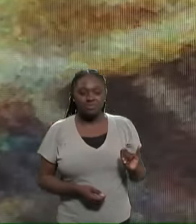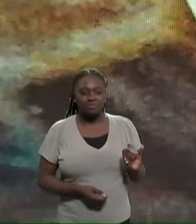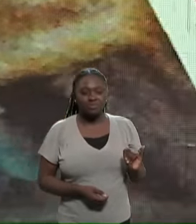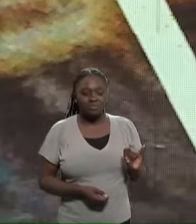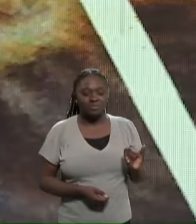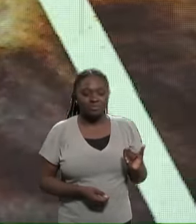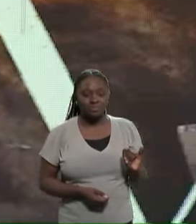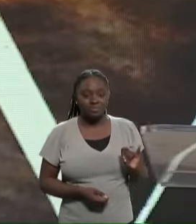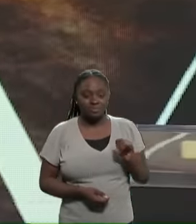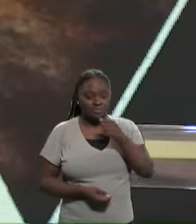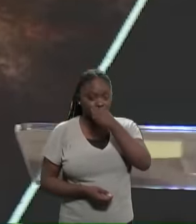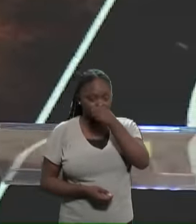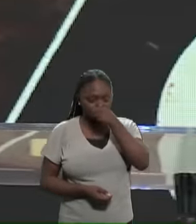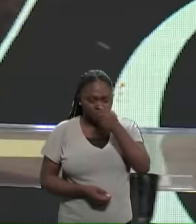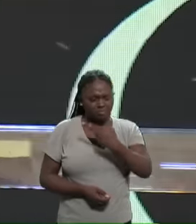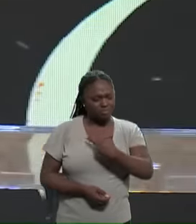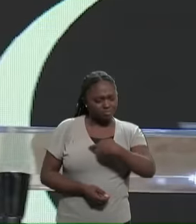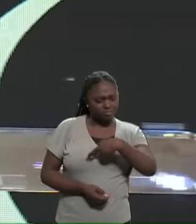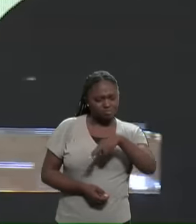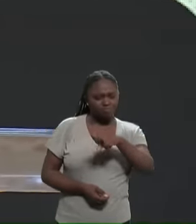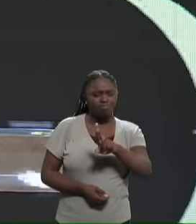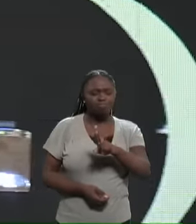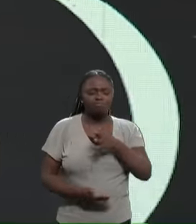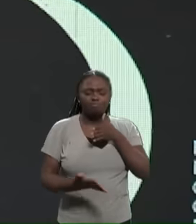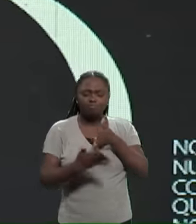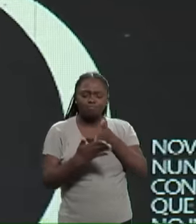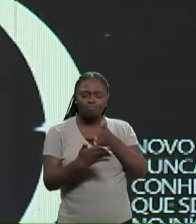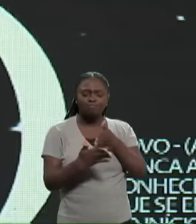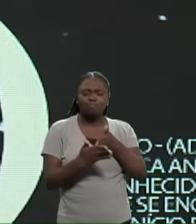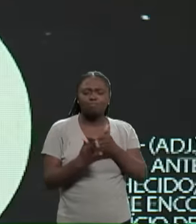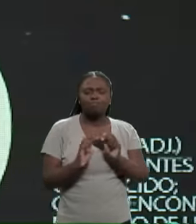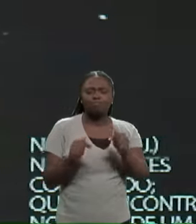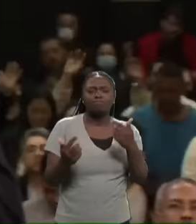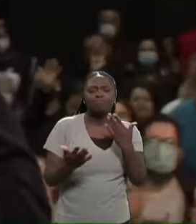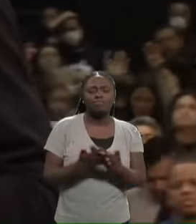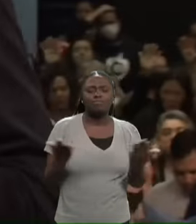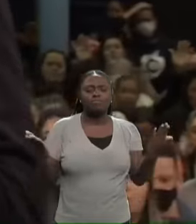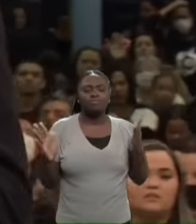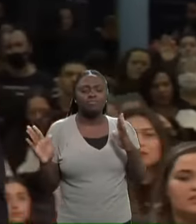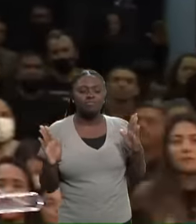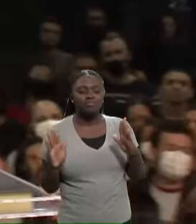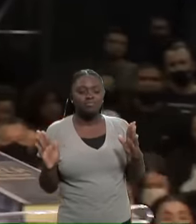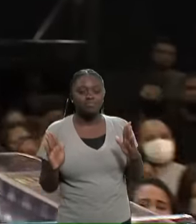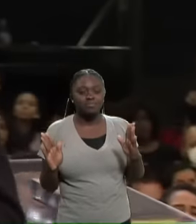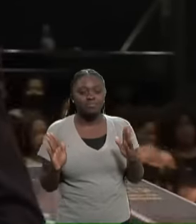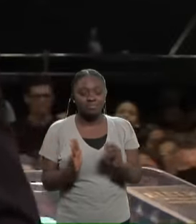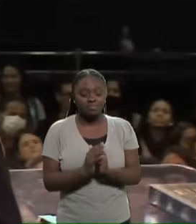Não deixa que a religiosidade te faça perder este momento.